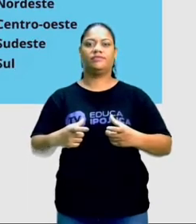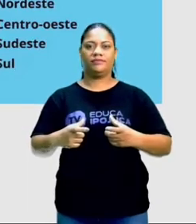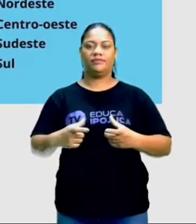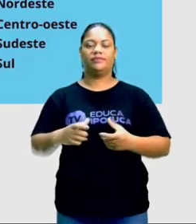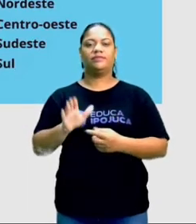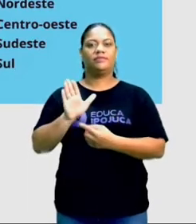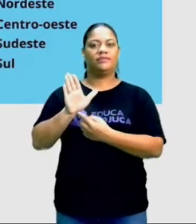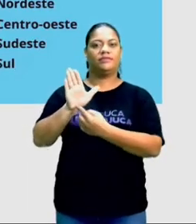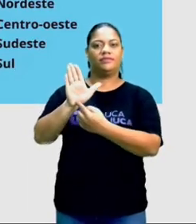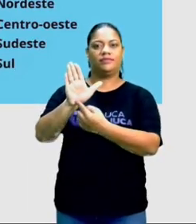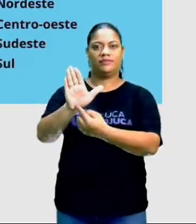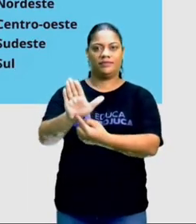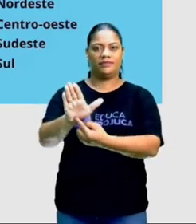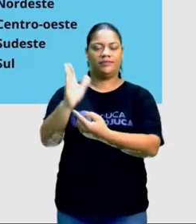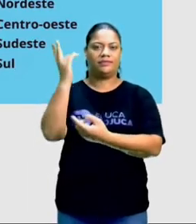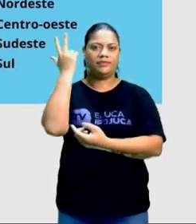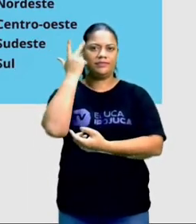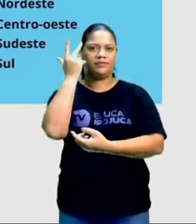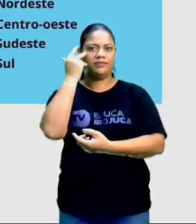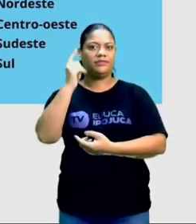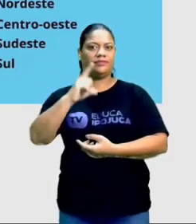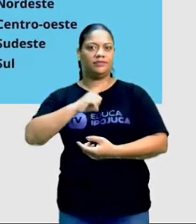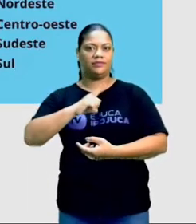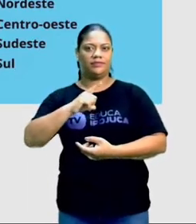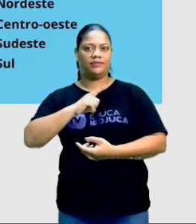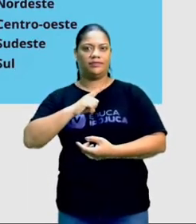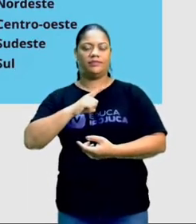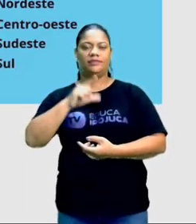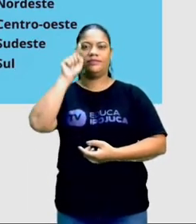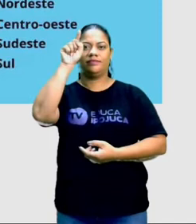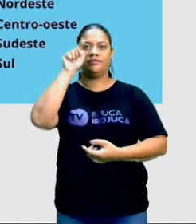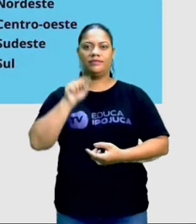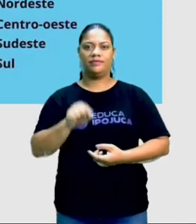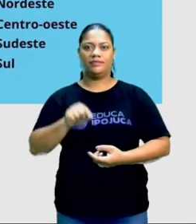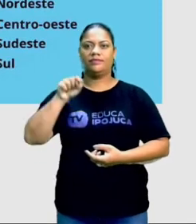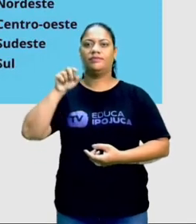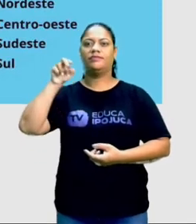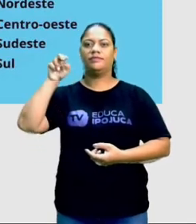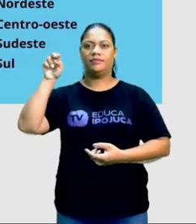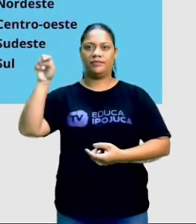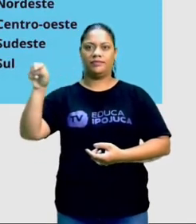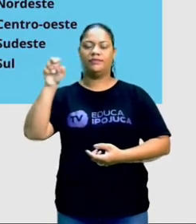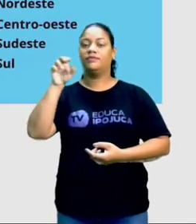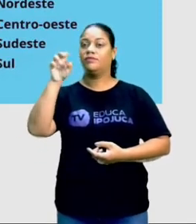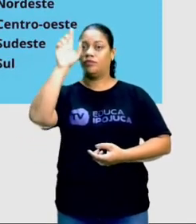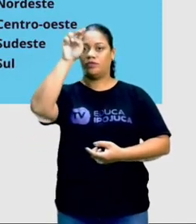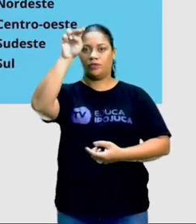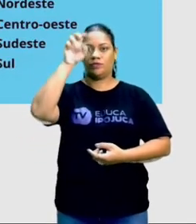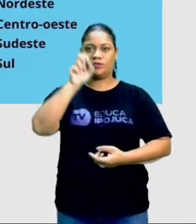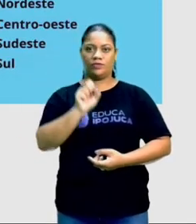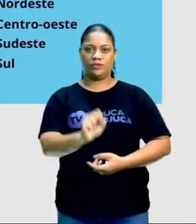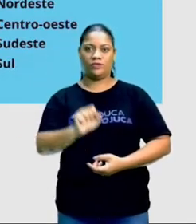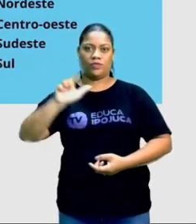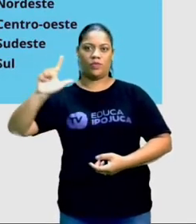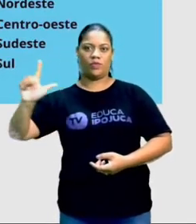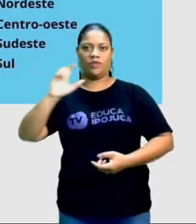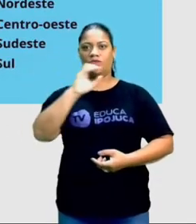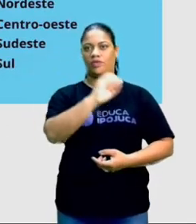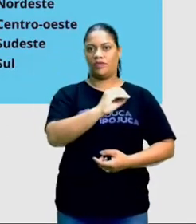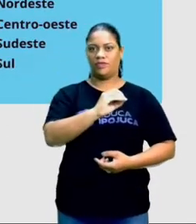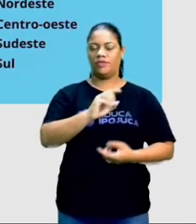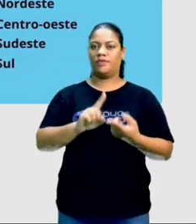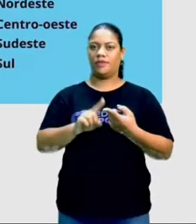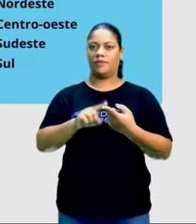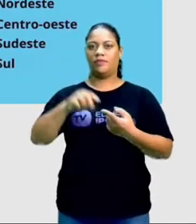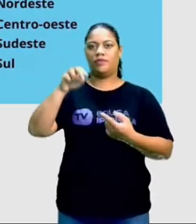sua representação mais comum, estão presentes os pontos cardeais, norte, sul, leste e oeste, e os